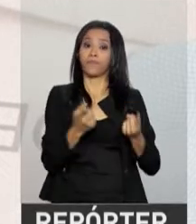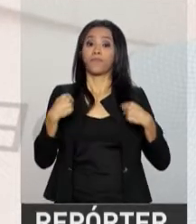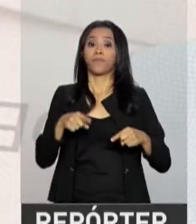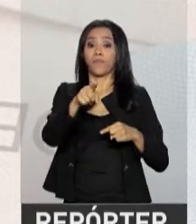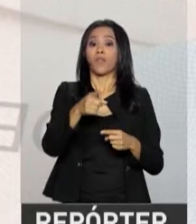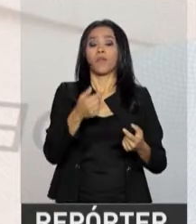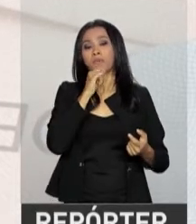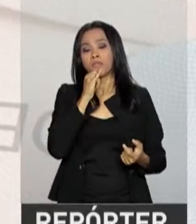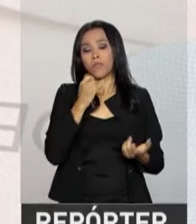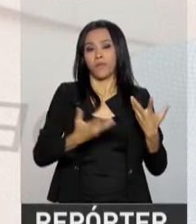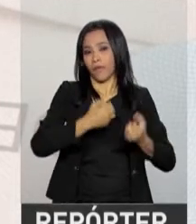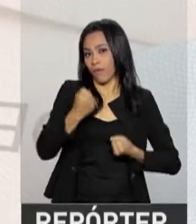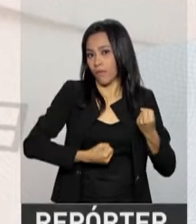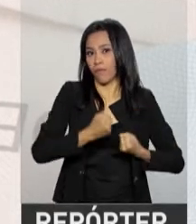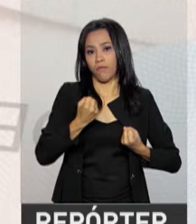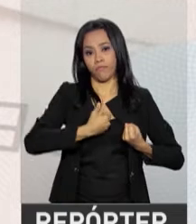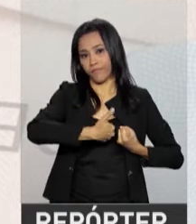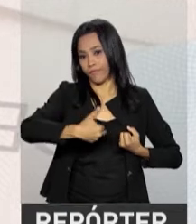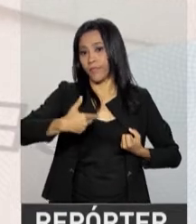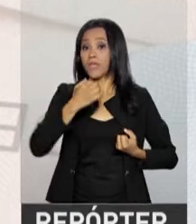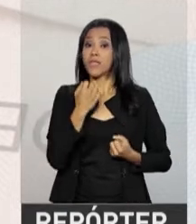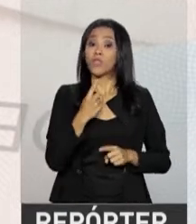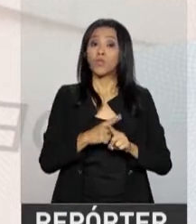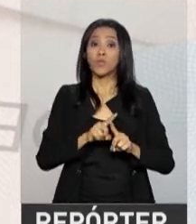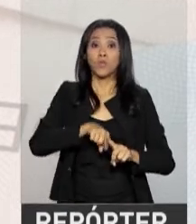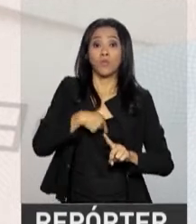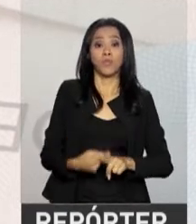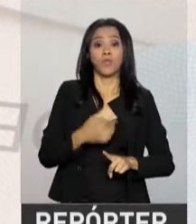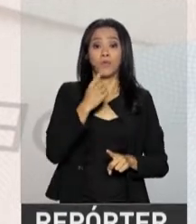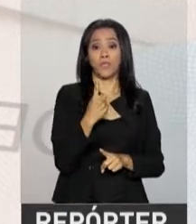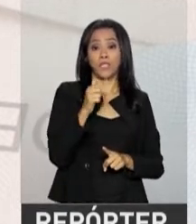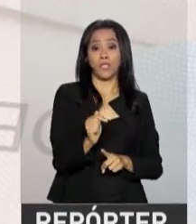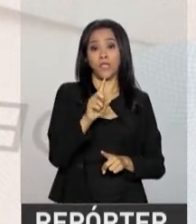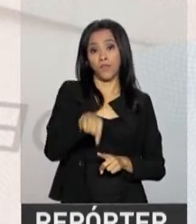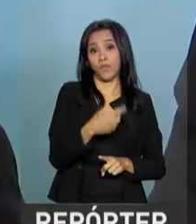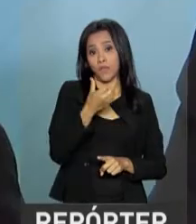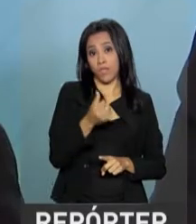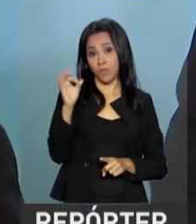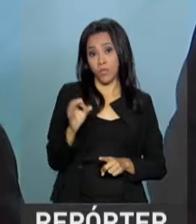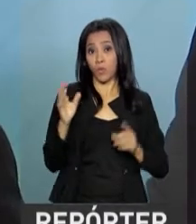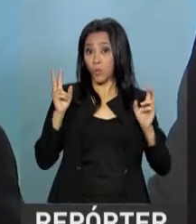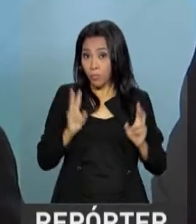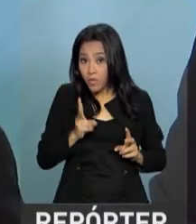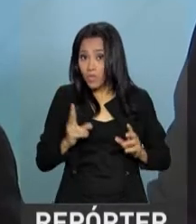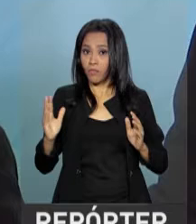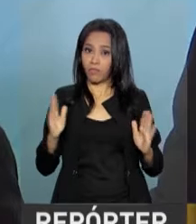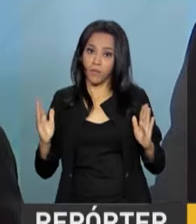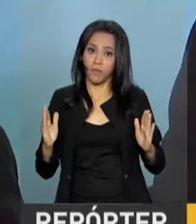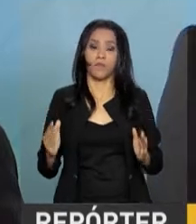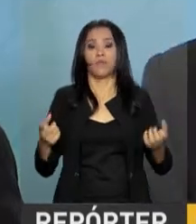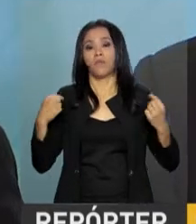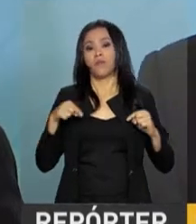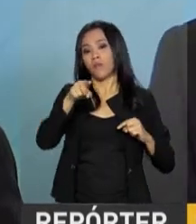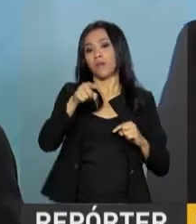como veículos por exemplo subiu 17,6 por cento no mesmo período nós temos uma demonstração da